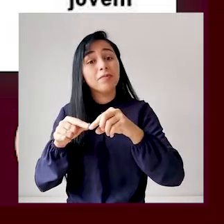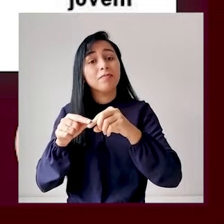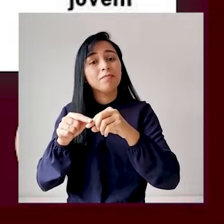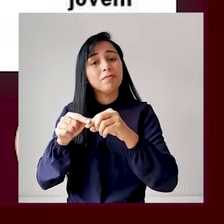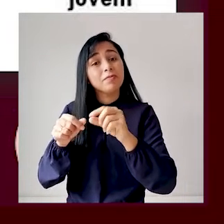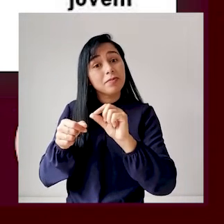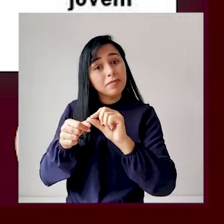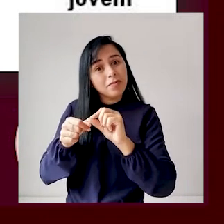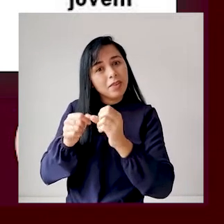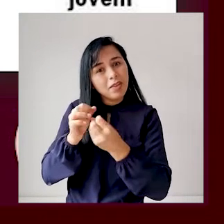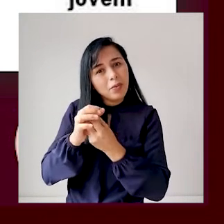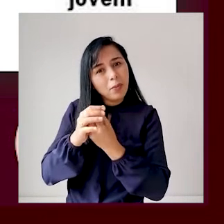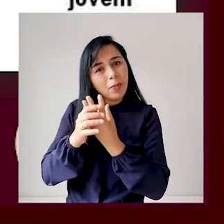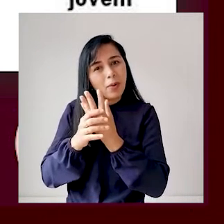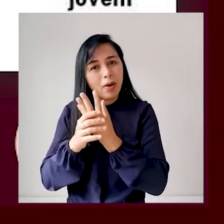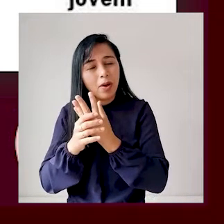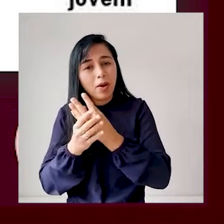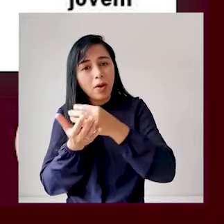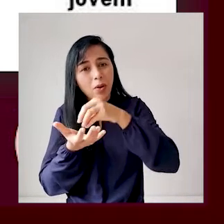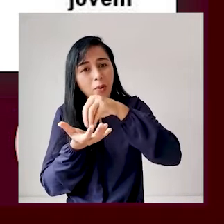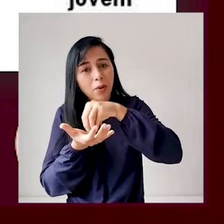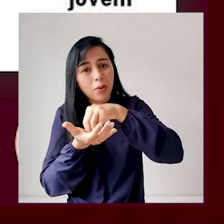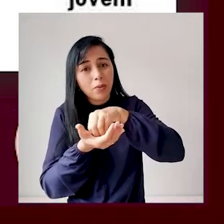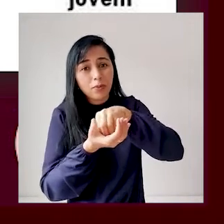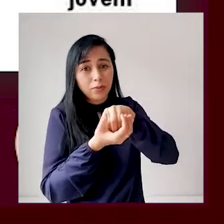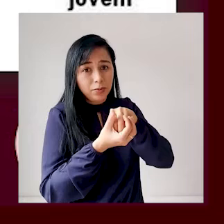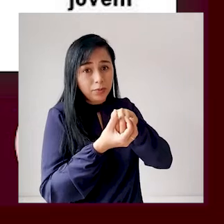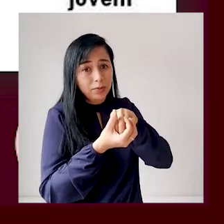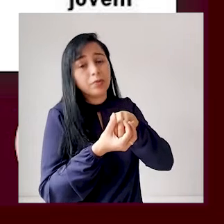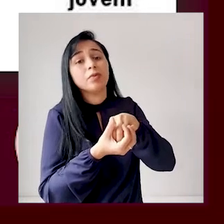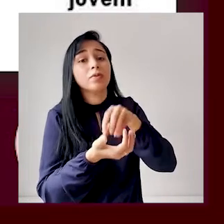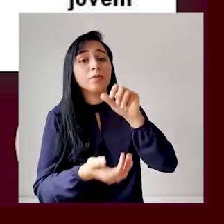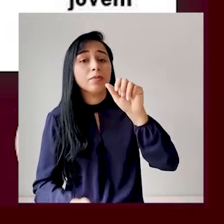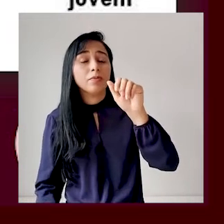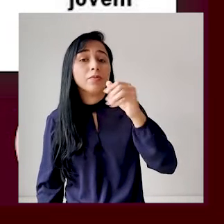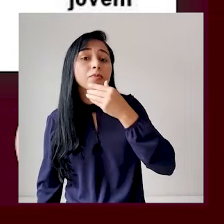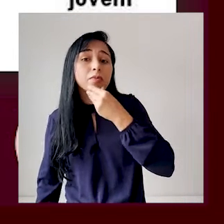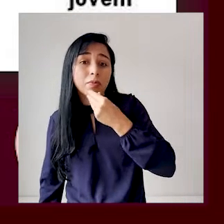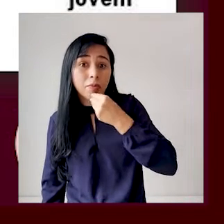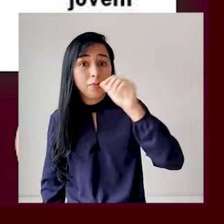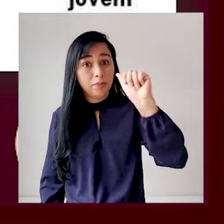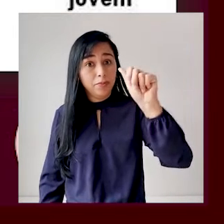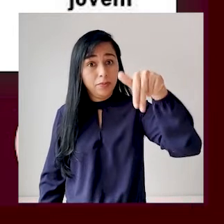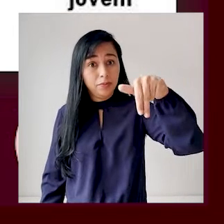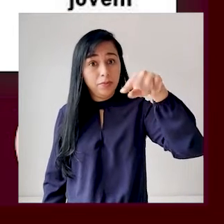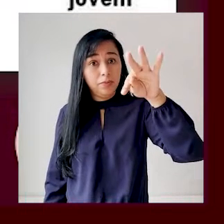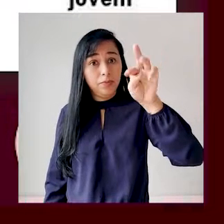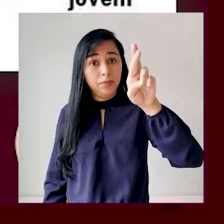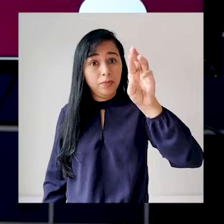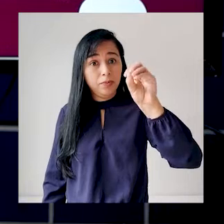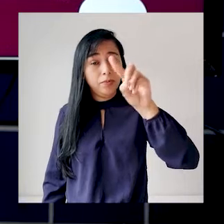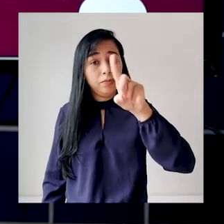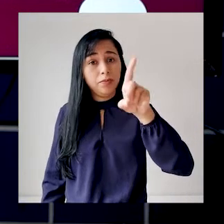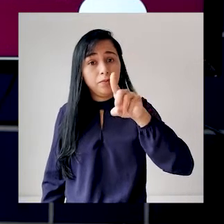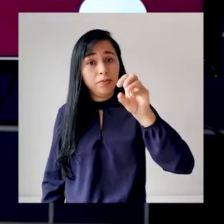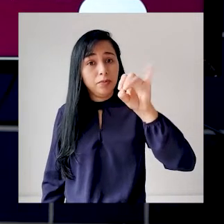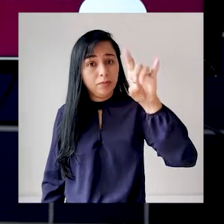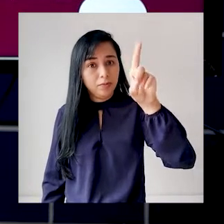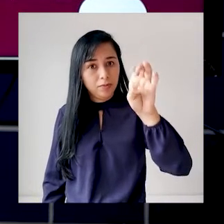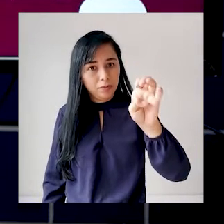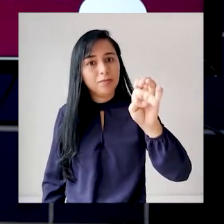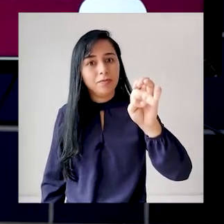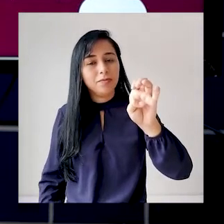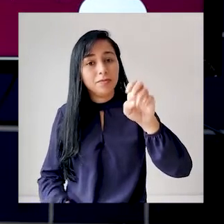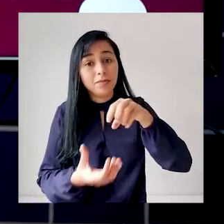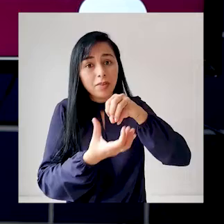formam os gametas. O masculino formam os anterozoides, que encontram o gameta feminino,